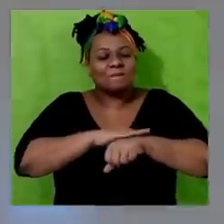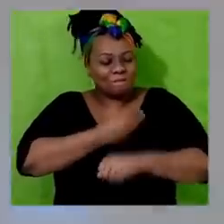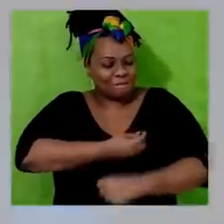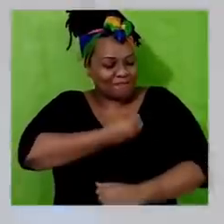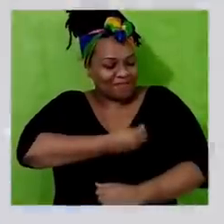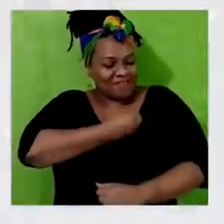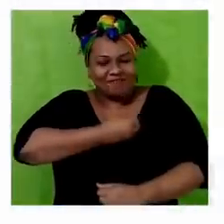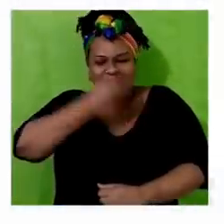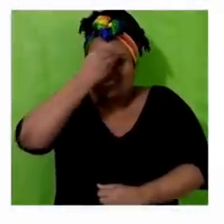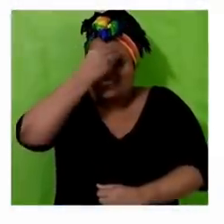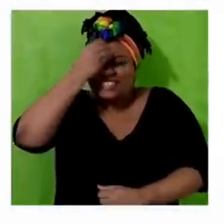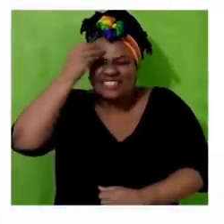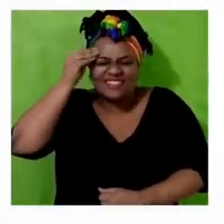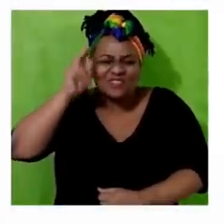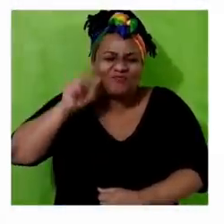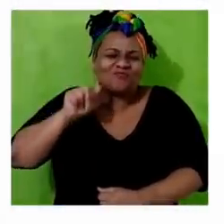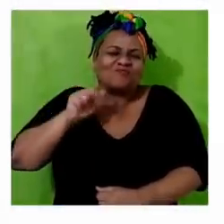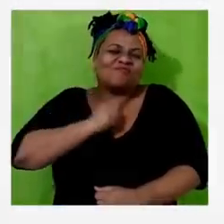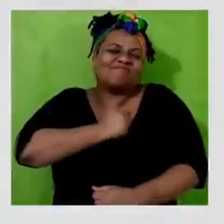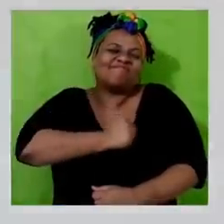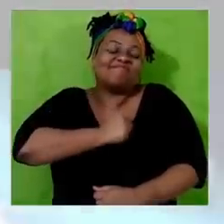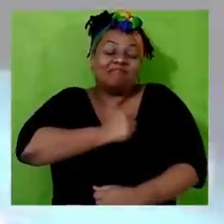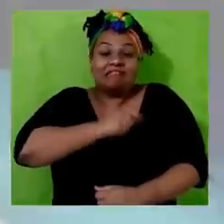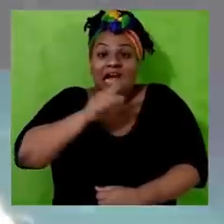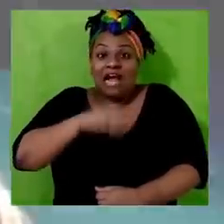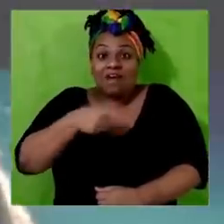de momentos inesquecíveis da minha vida de